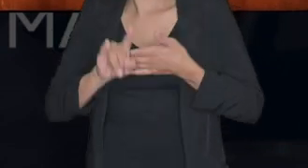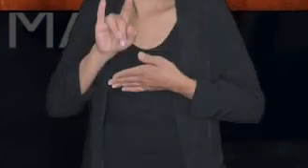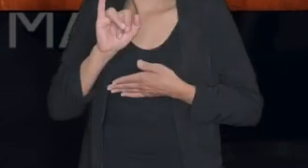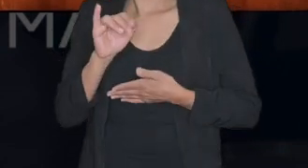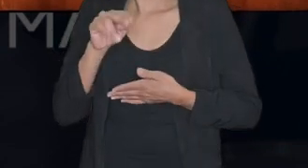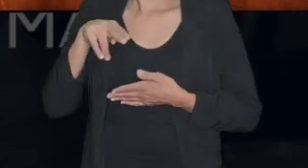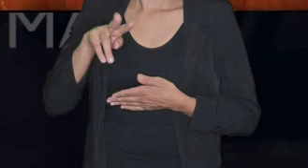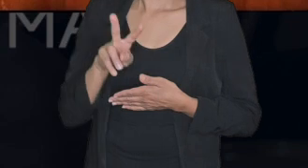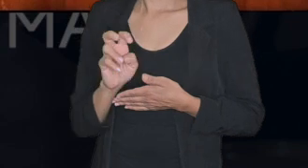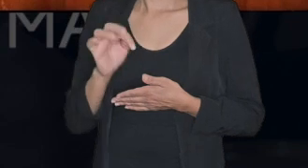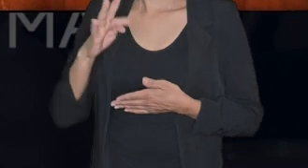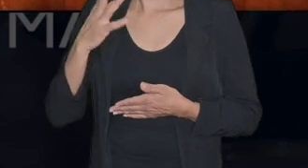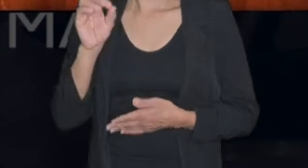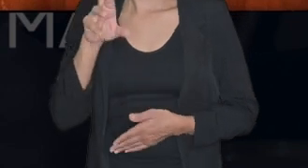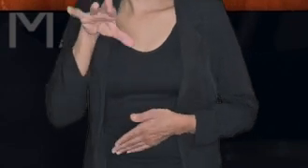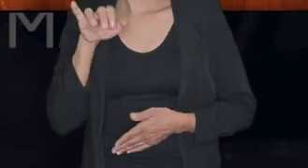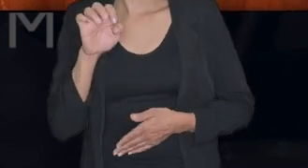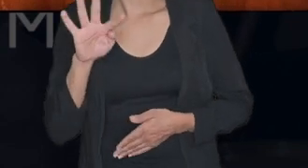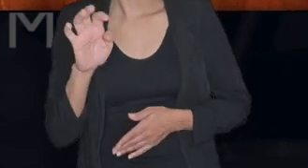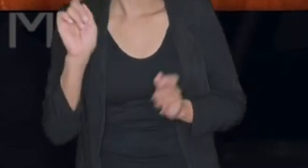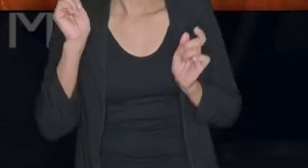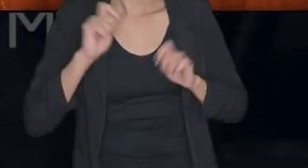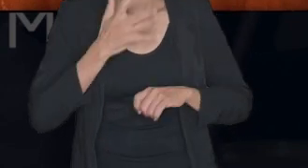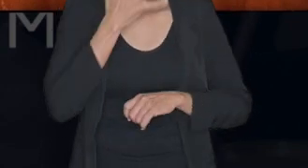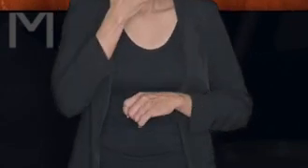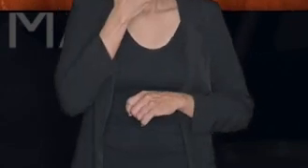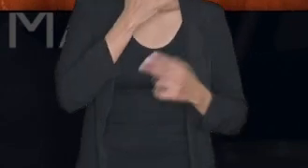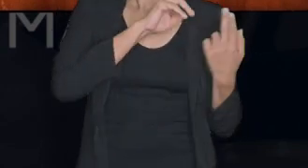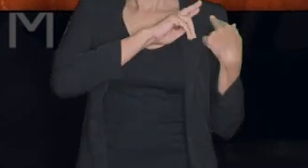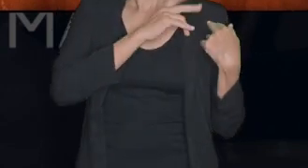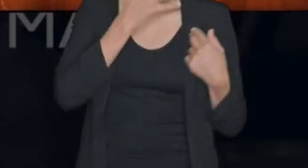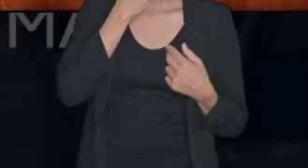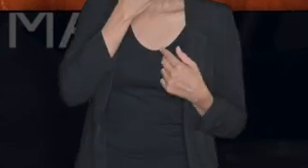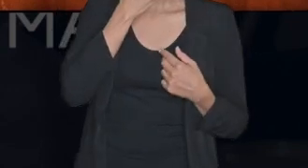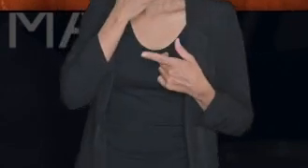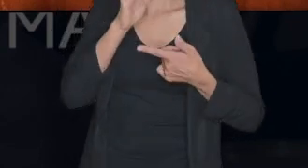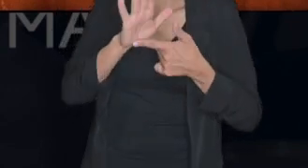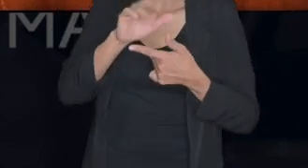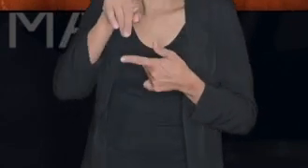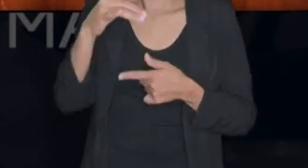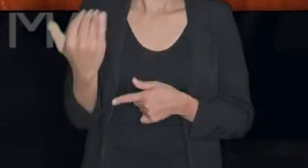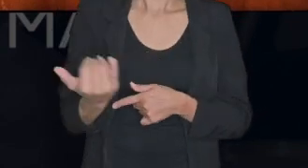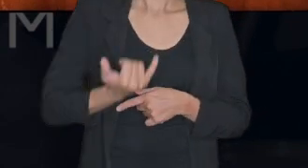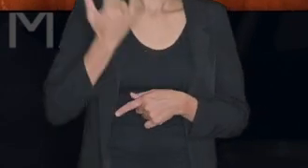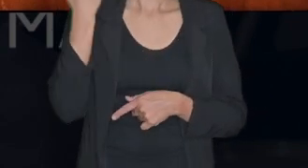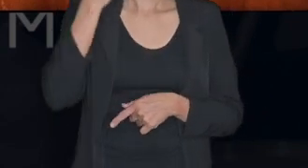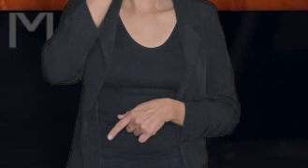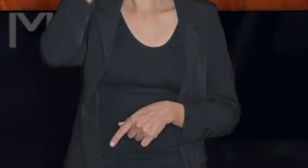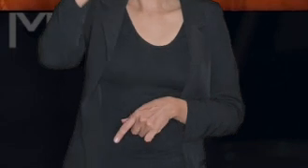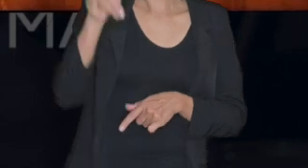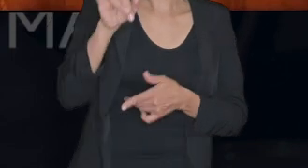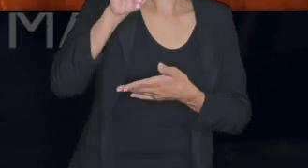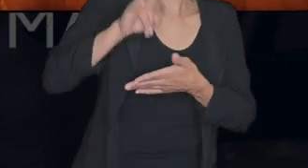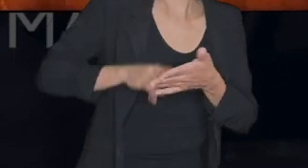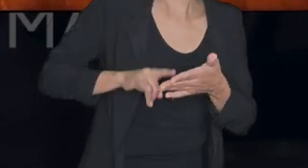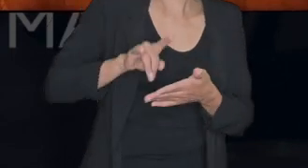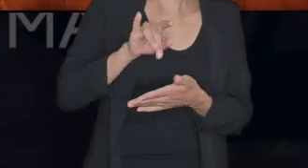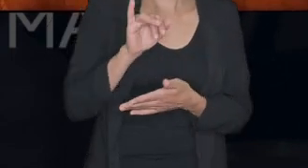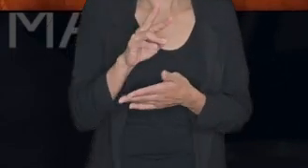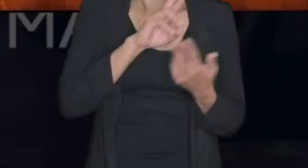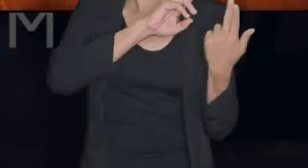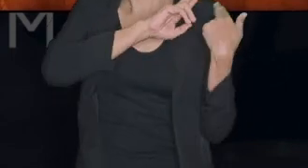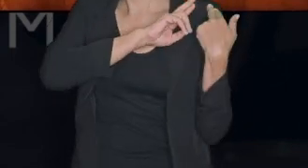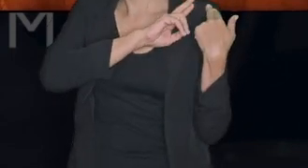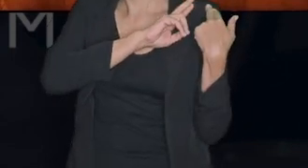que eu vou ferir aqui, eu vou tratar de mostrar a importância do inventariante. Porque o inventariante, ele não